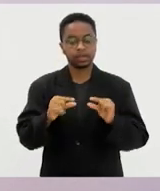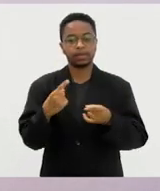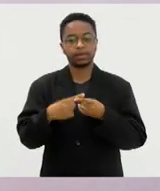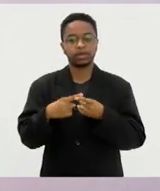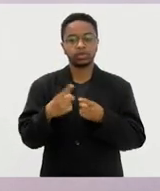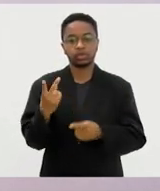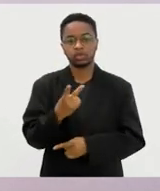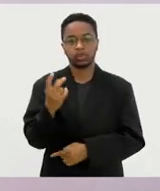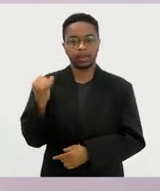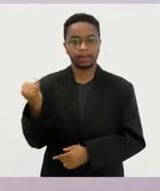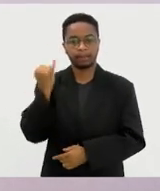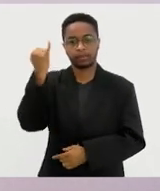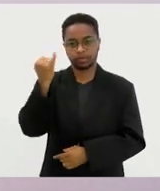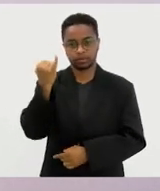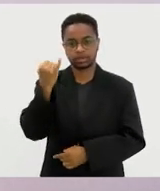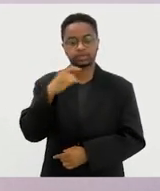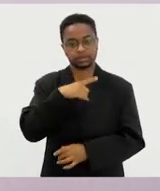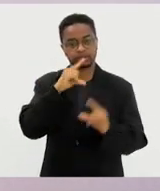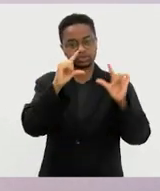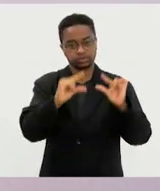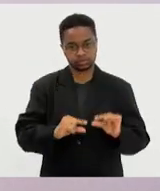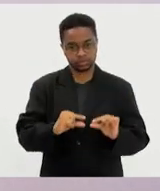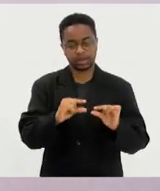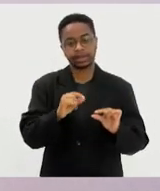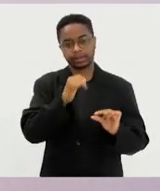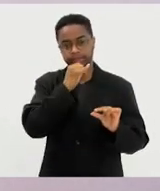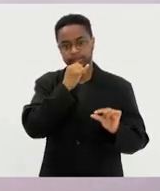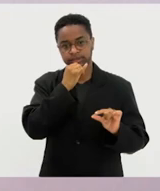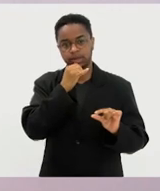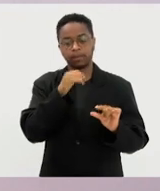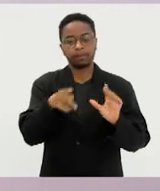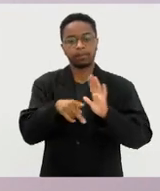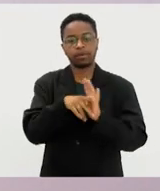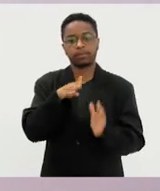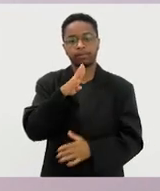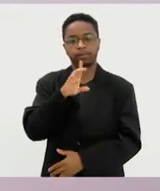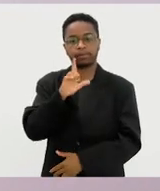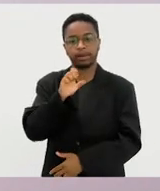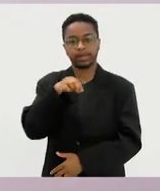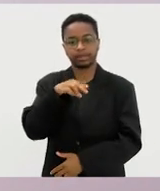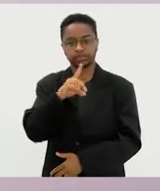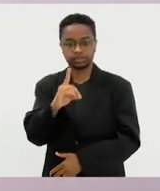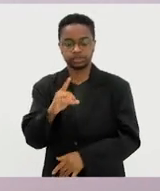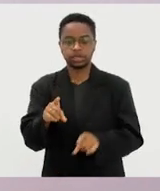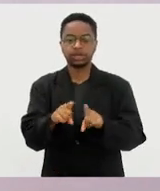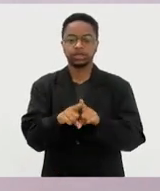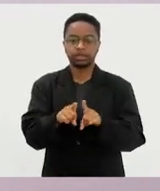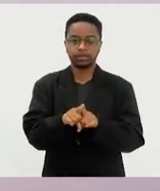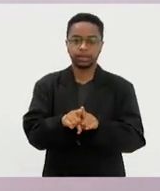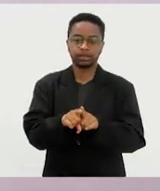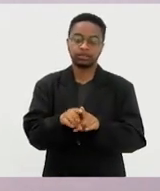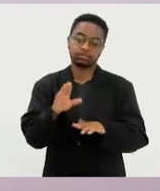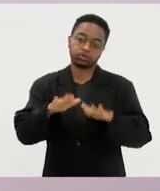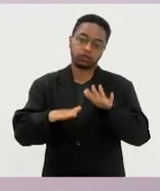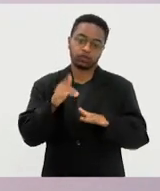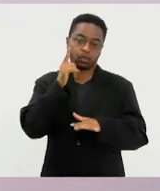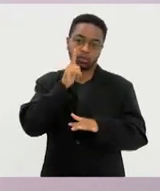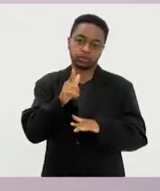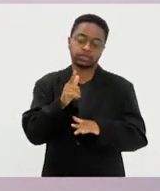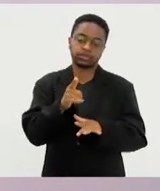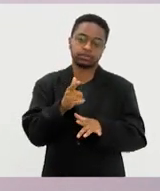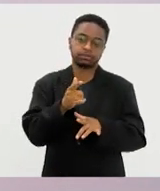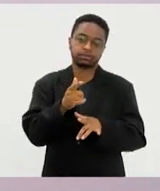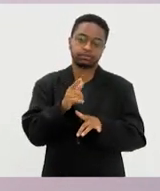variáveis registraram queda, que é justamente o efeito do Brent e do câmbio, em que pese a gente ter um ganho de produção, que é